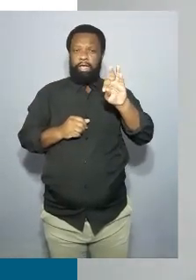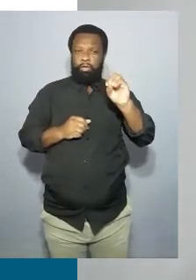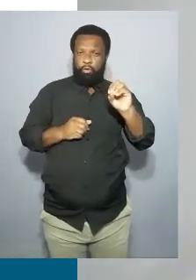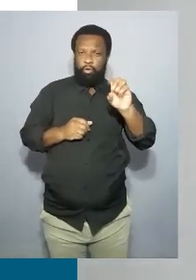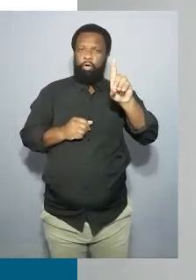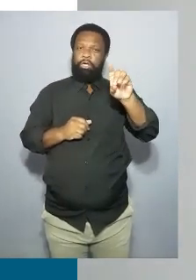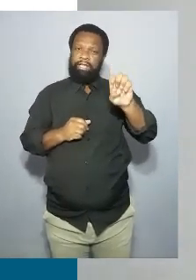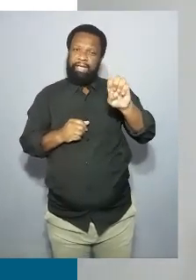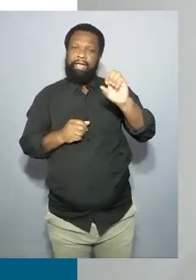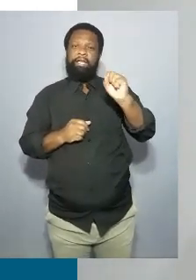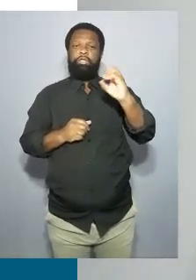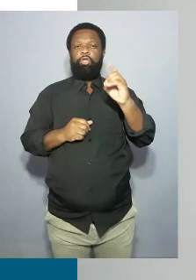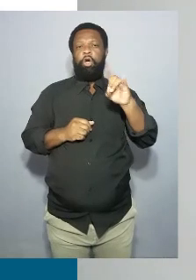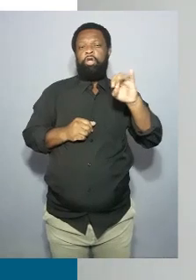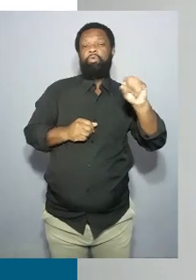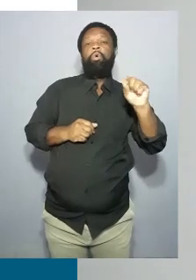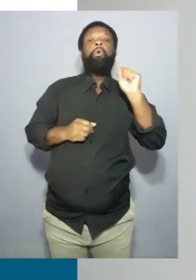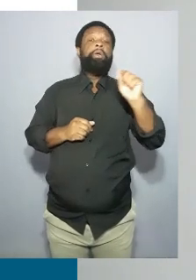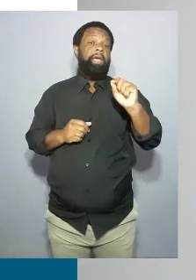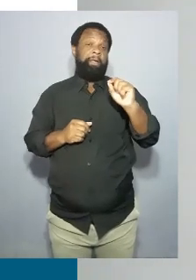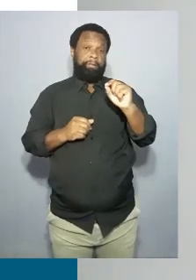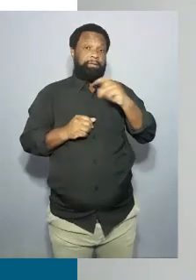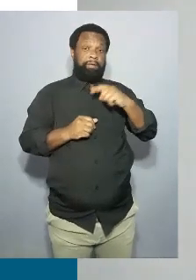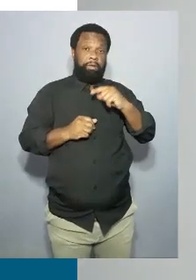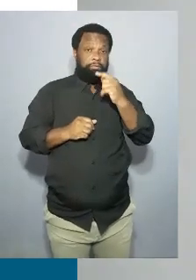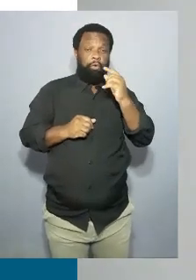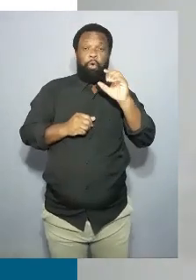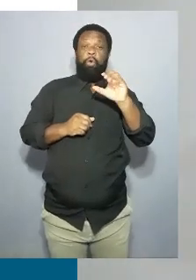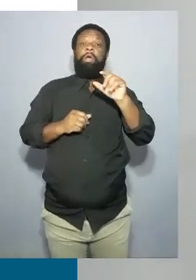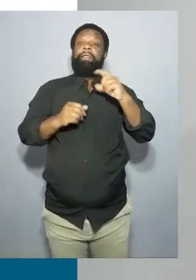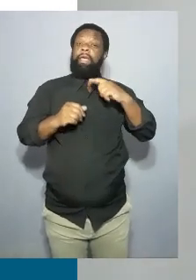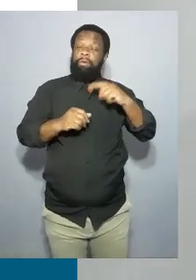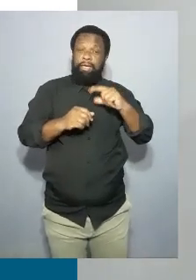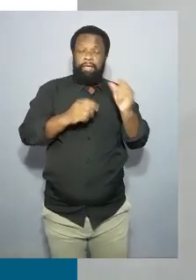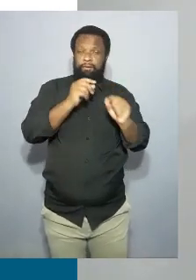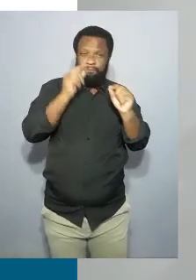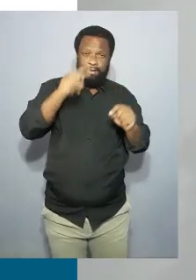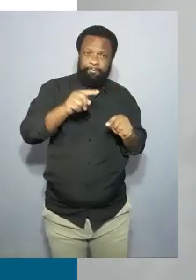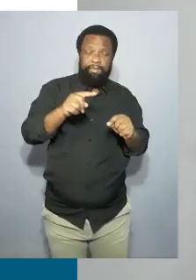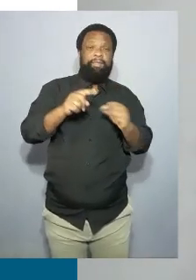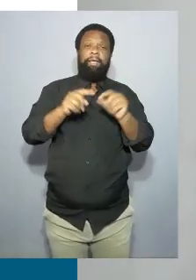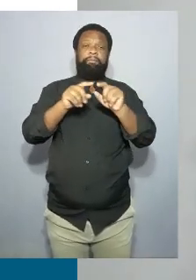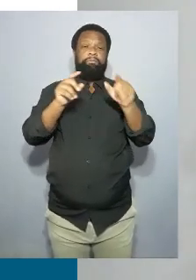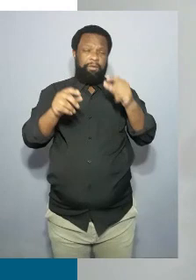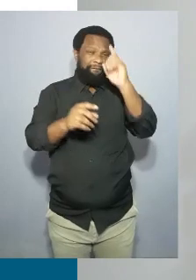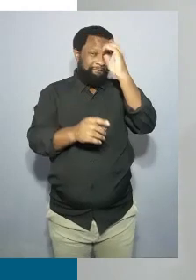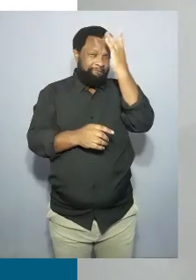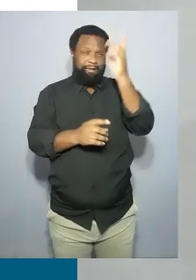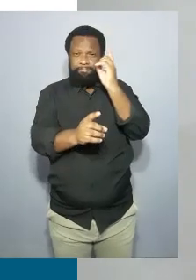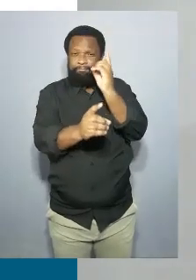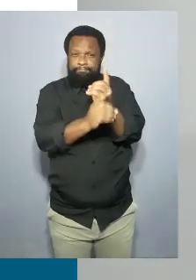mais famoso, o retículo cristalino do cloreto de sódio é um retículo cúbico de face